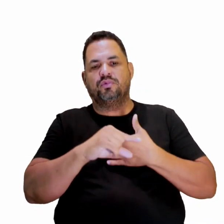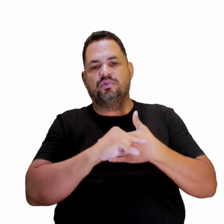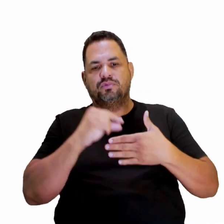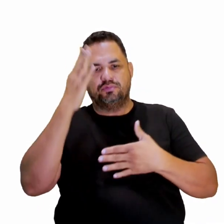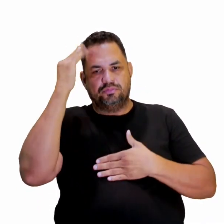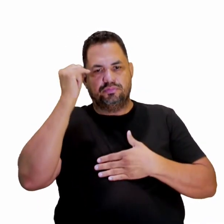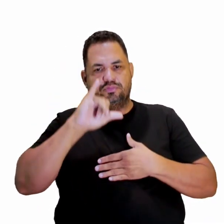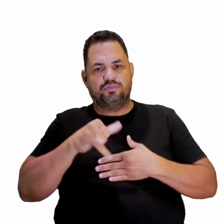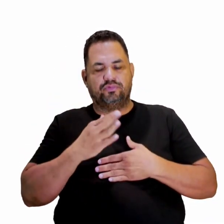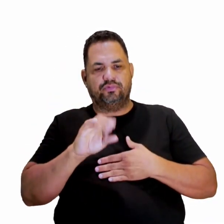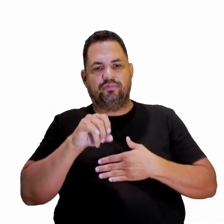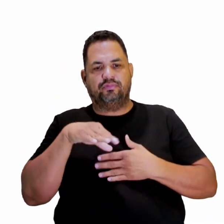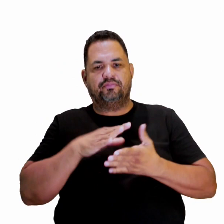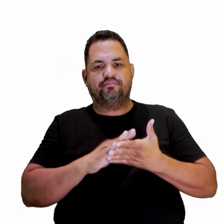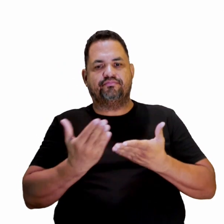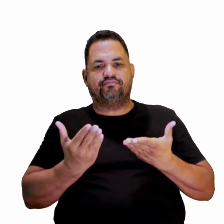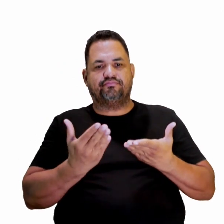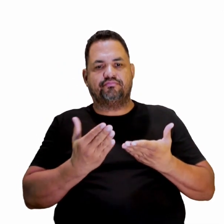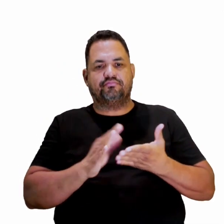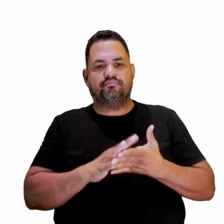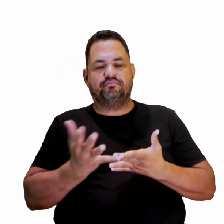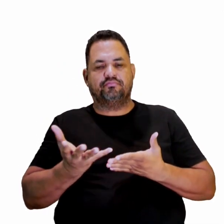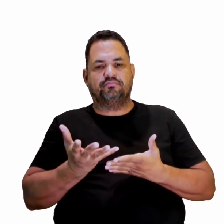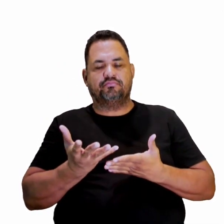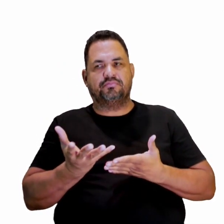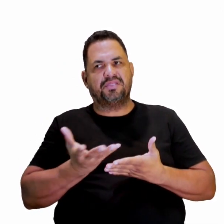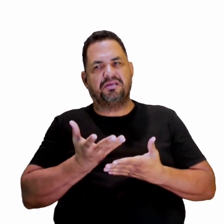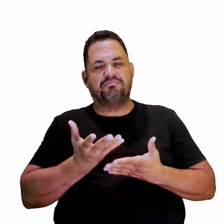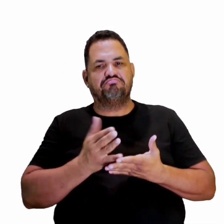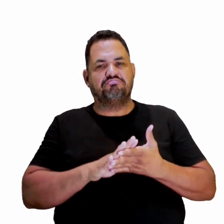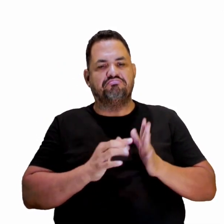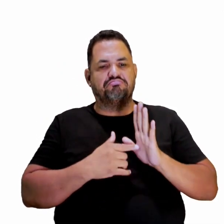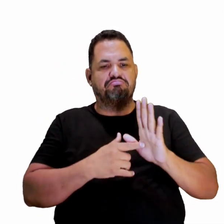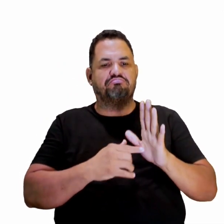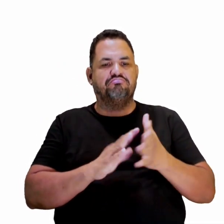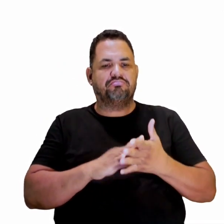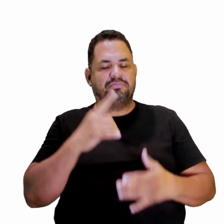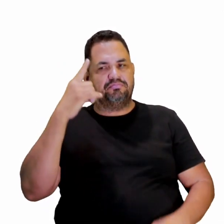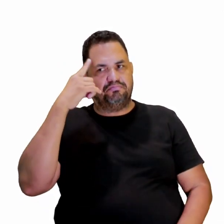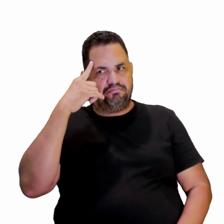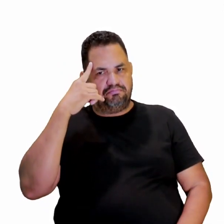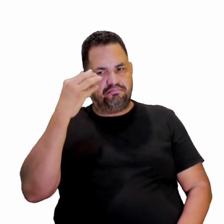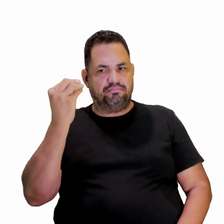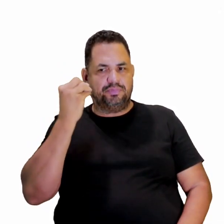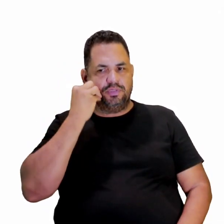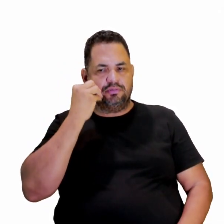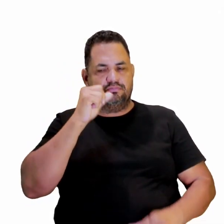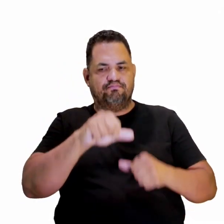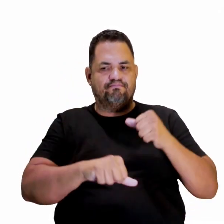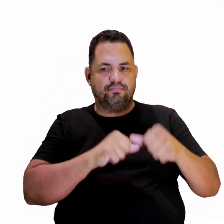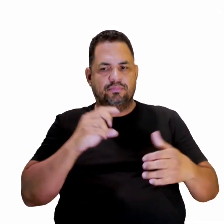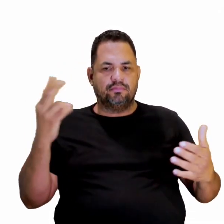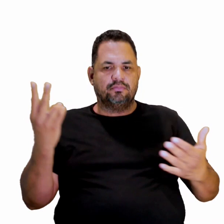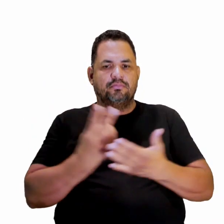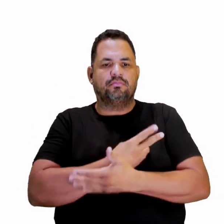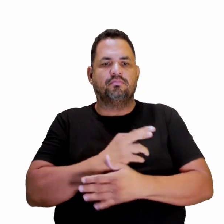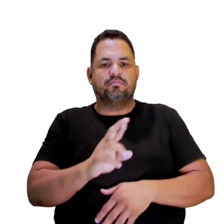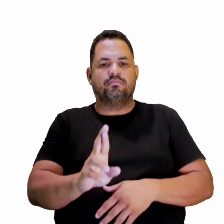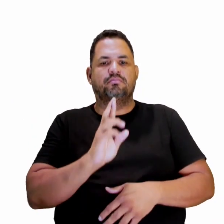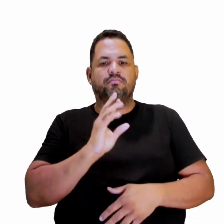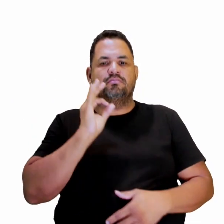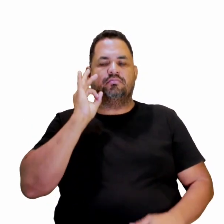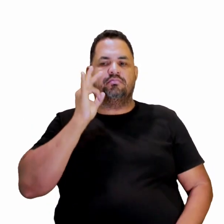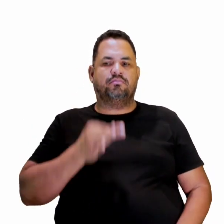Também não. Está bem nítido o que ele quer? Também não. Ele acha que Joey pode tentar mudar a situação? É a